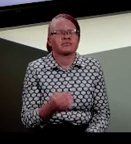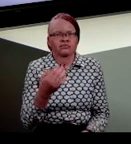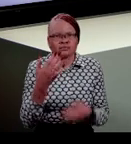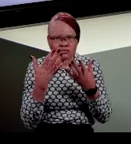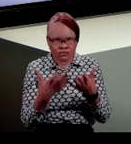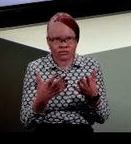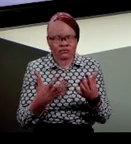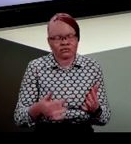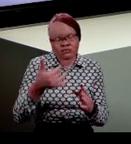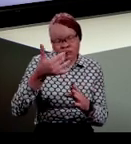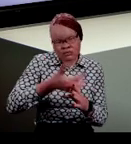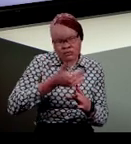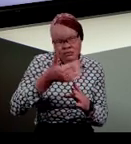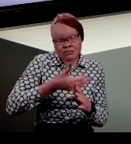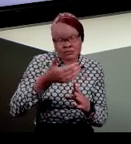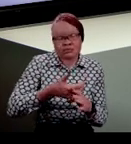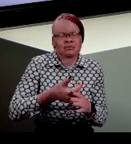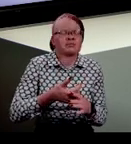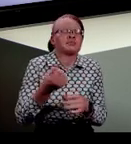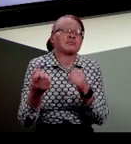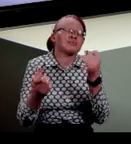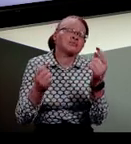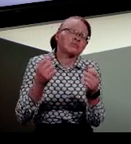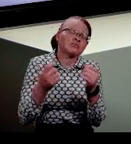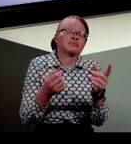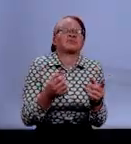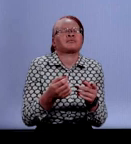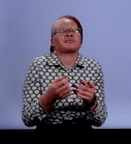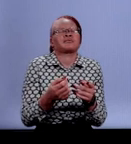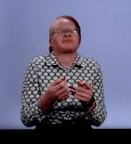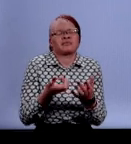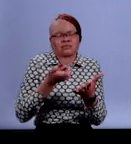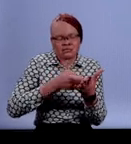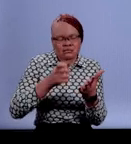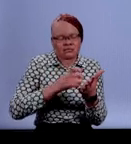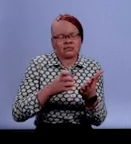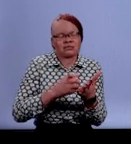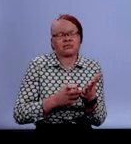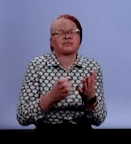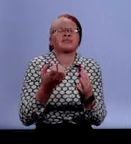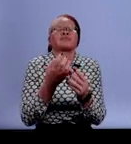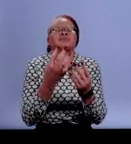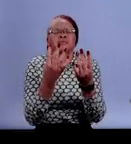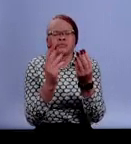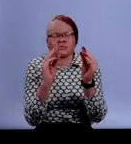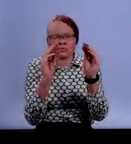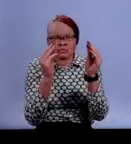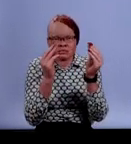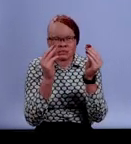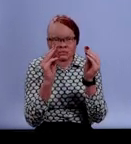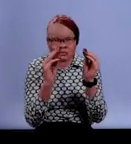vamos resolver algumas atividades se escreve na forma de